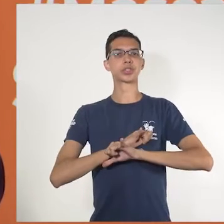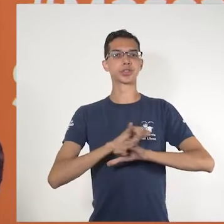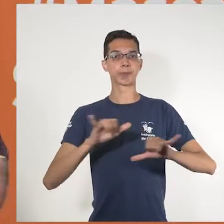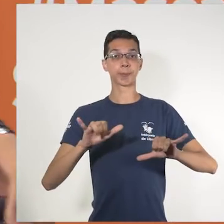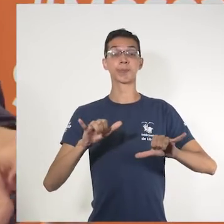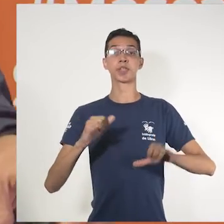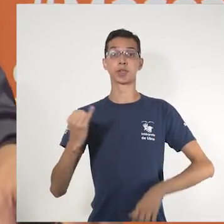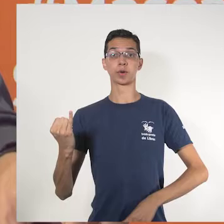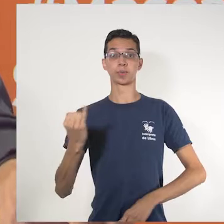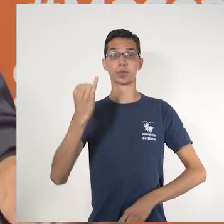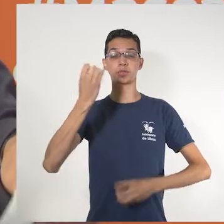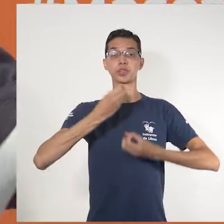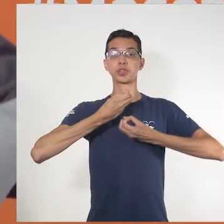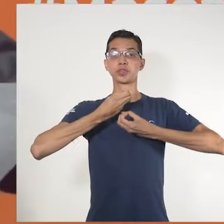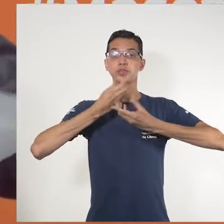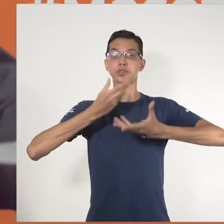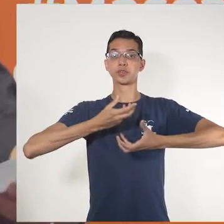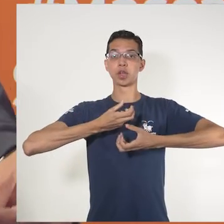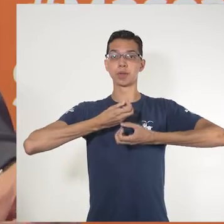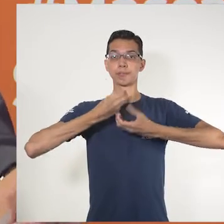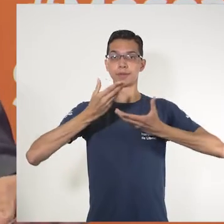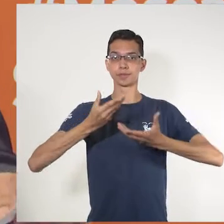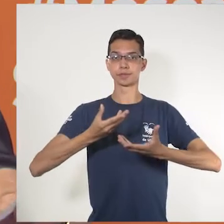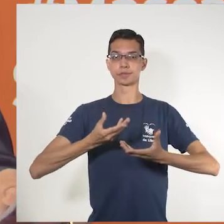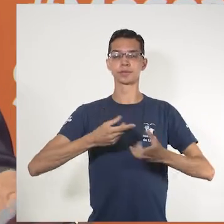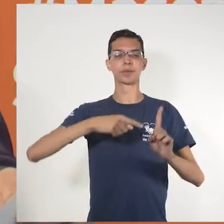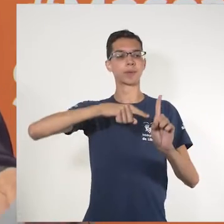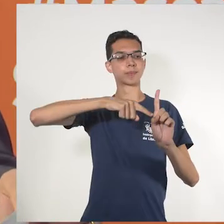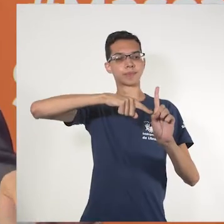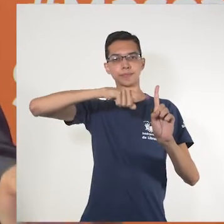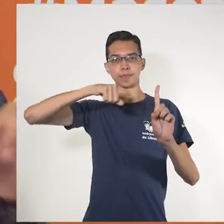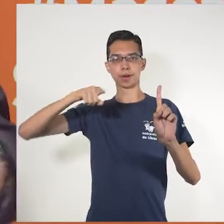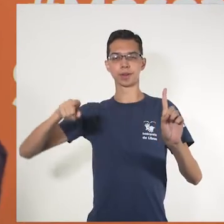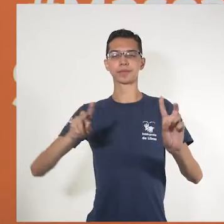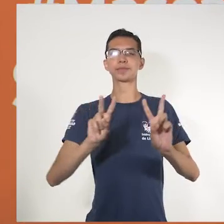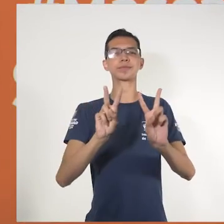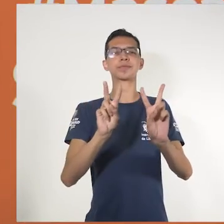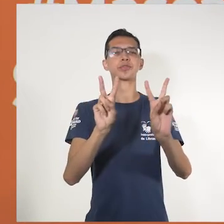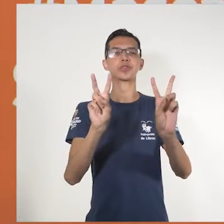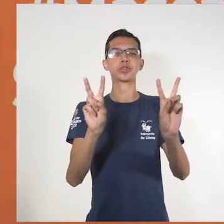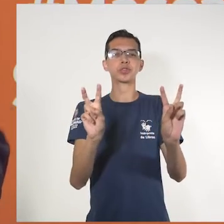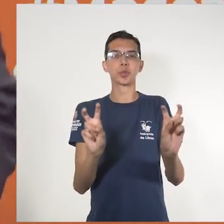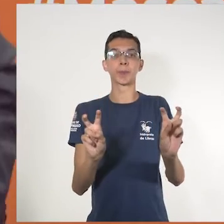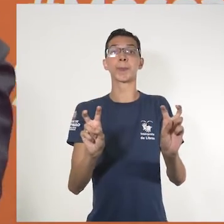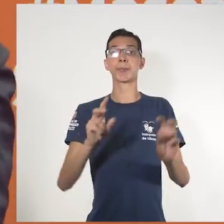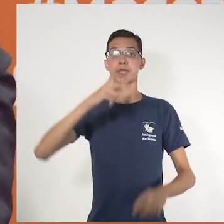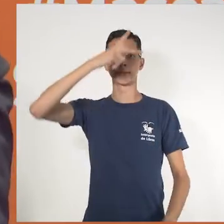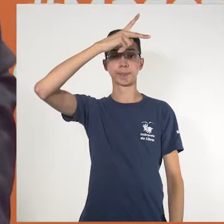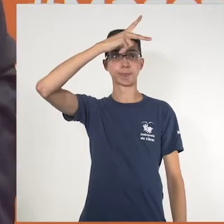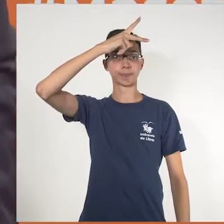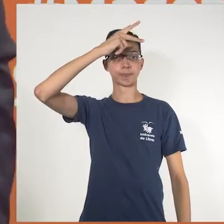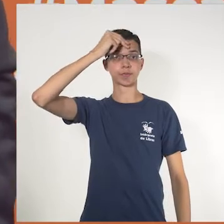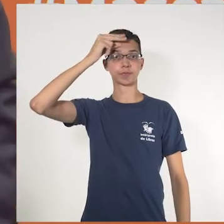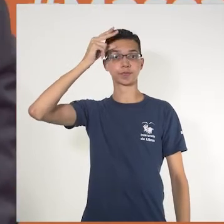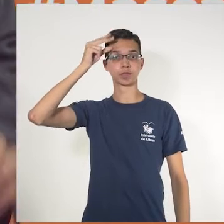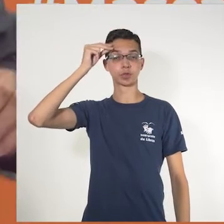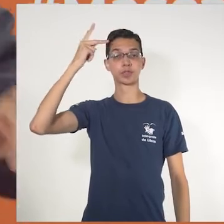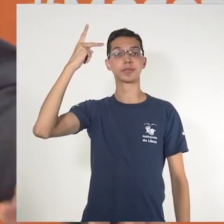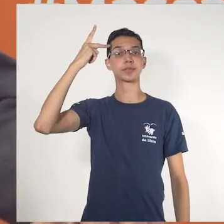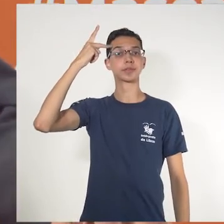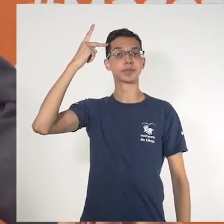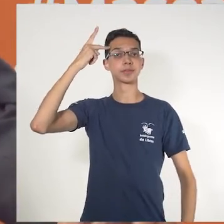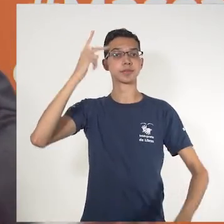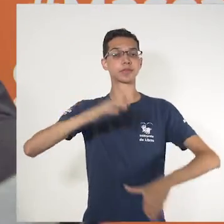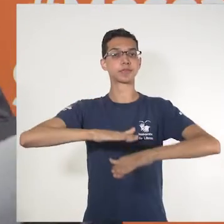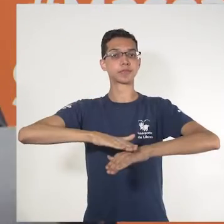que balizam aqui as ações da Prefeitura de São Paulo com relação à